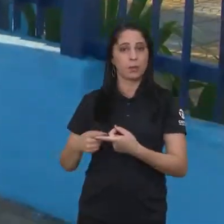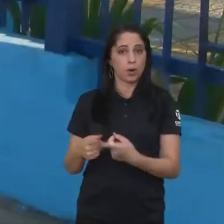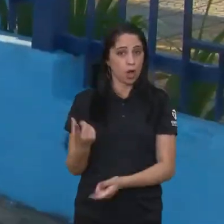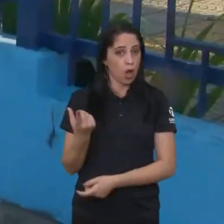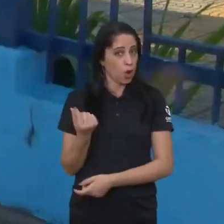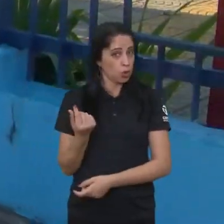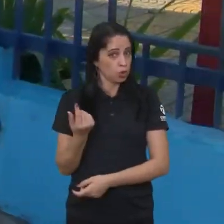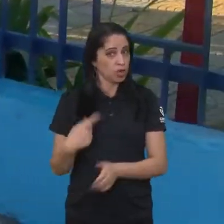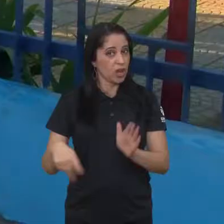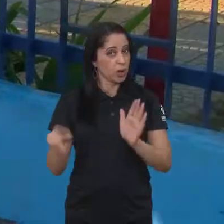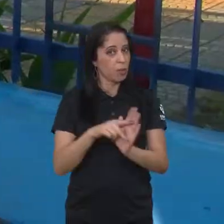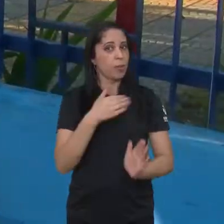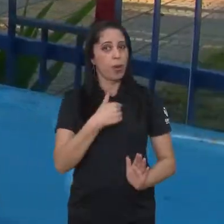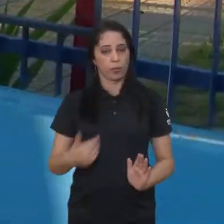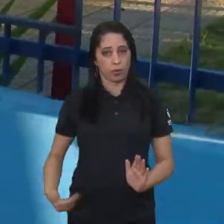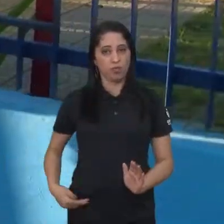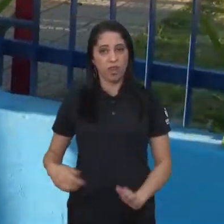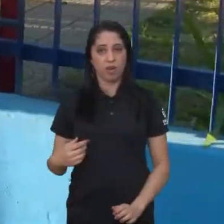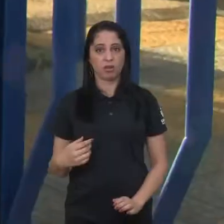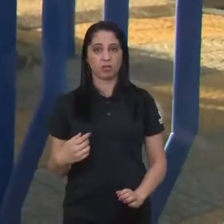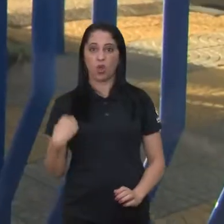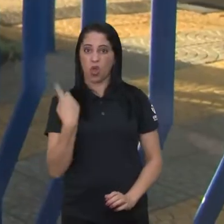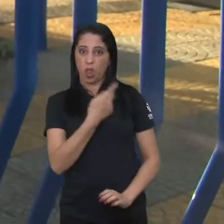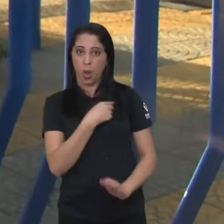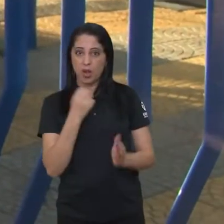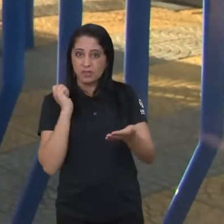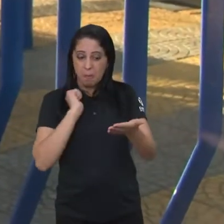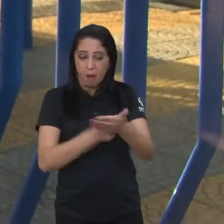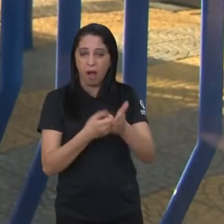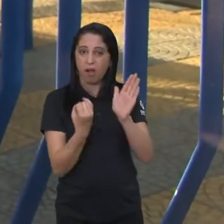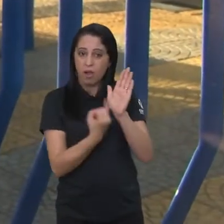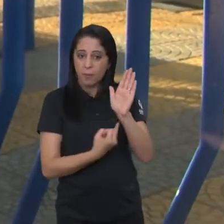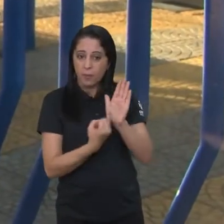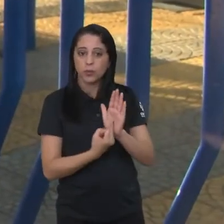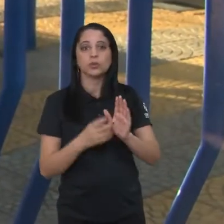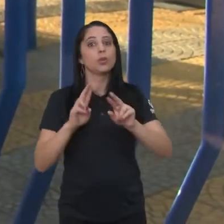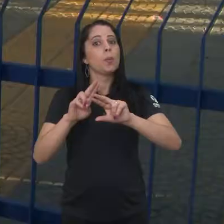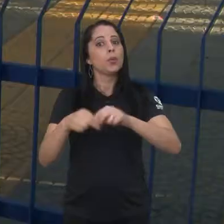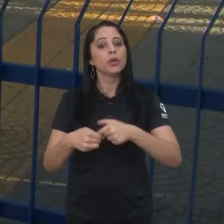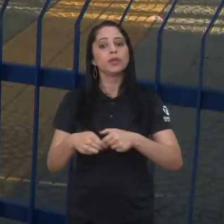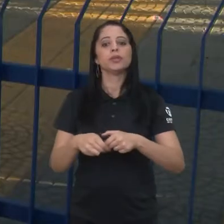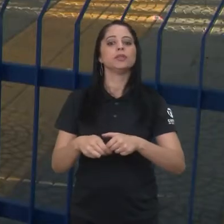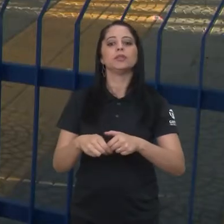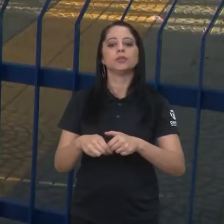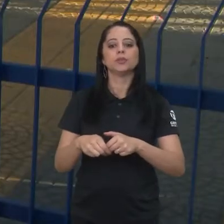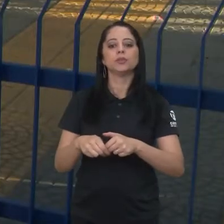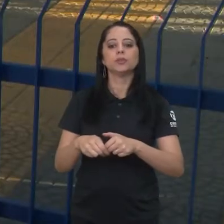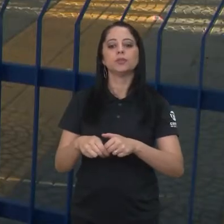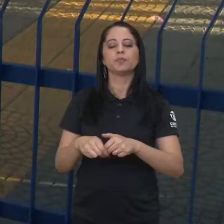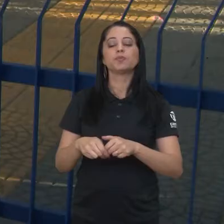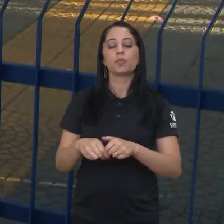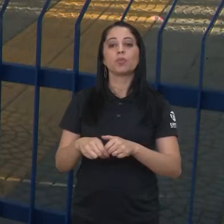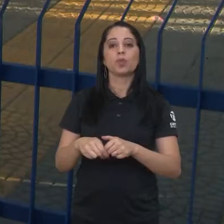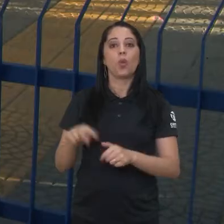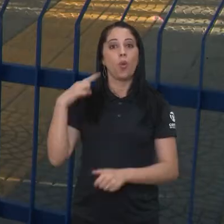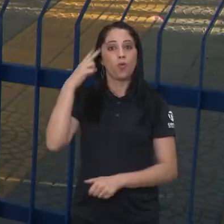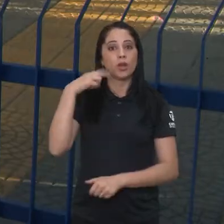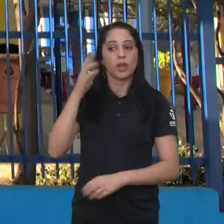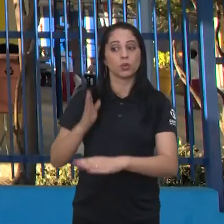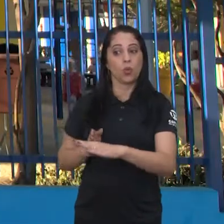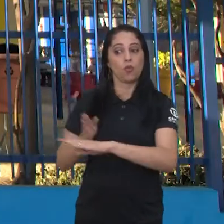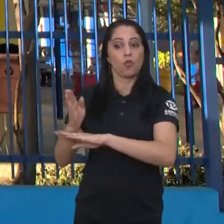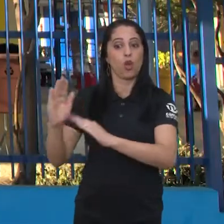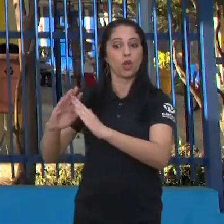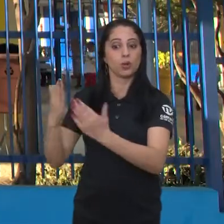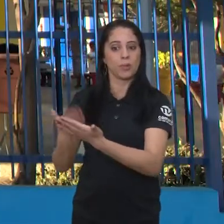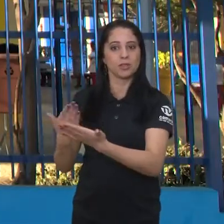são custeados com os nossos impostos. Com esse objetivo, o parlamentar foi fiscalizar uma denúncia que recebeu no gabinete.